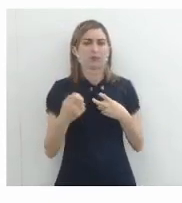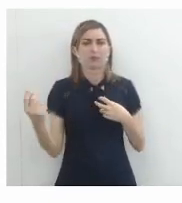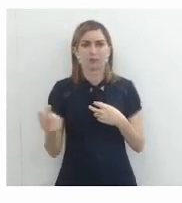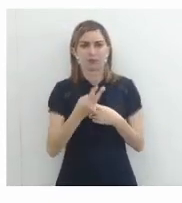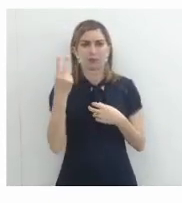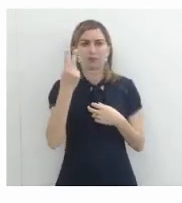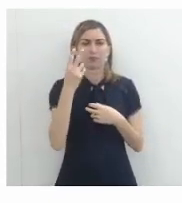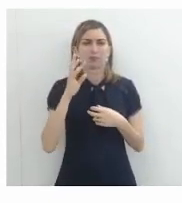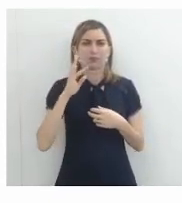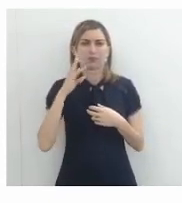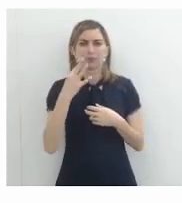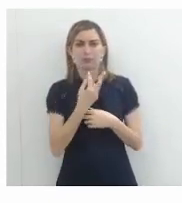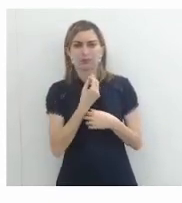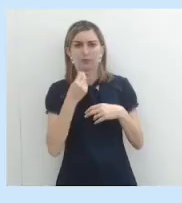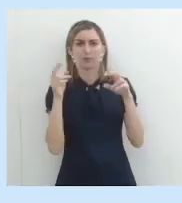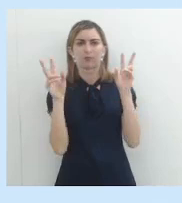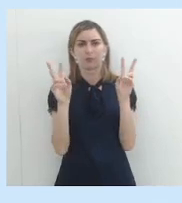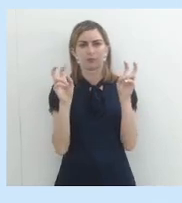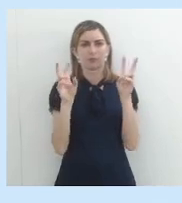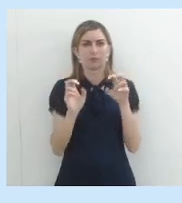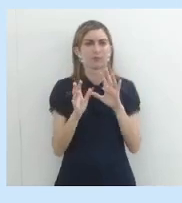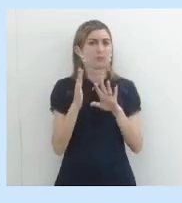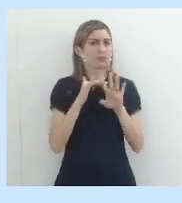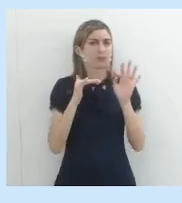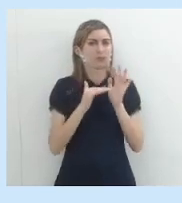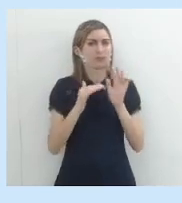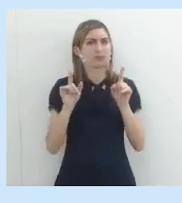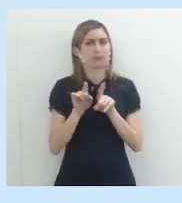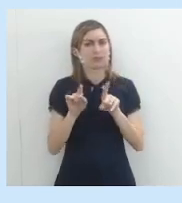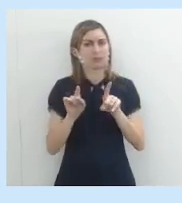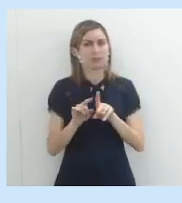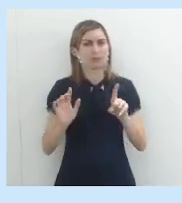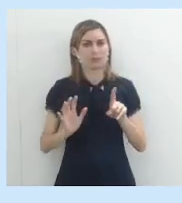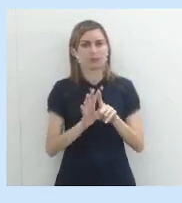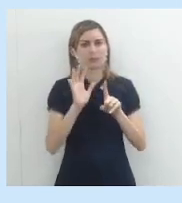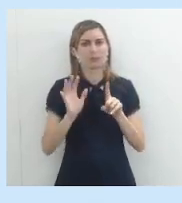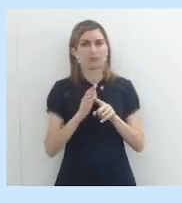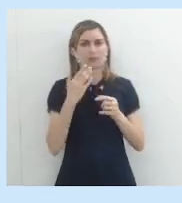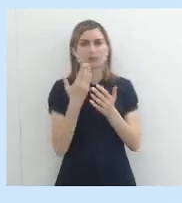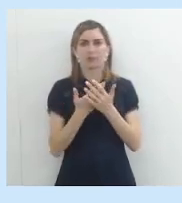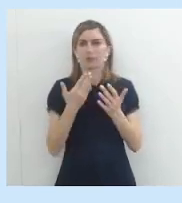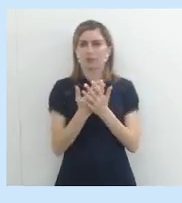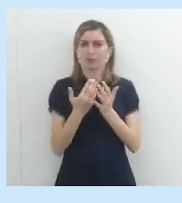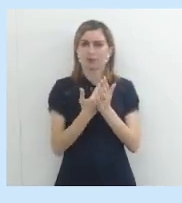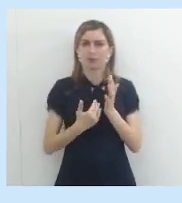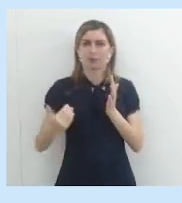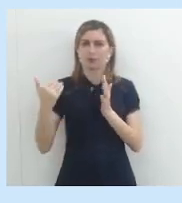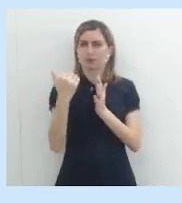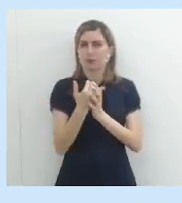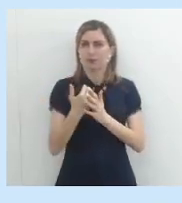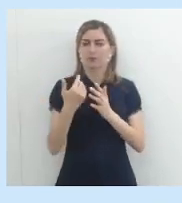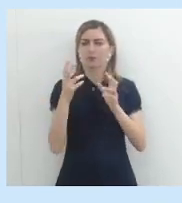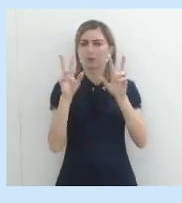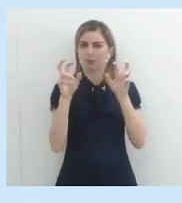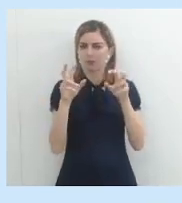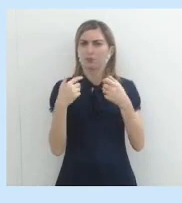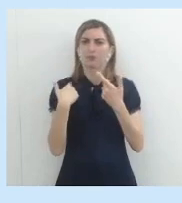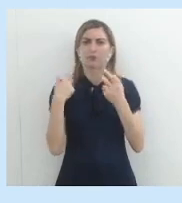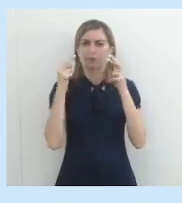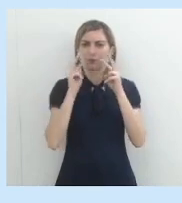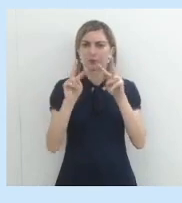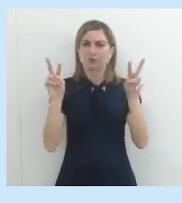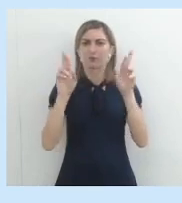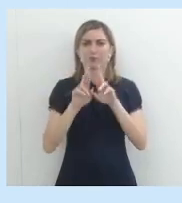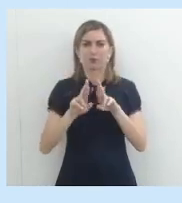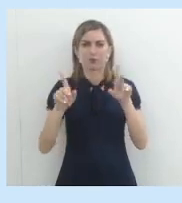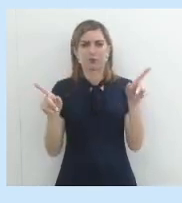e conhecimento sobre o assunto. Então, tudo isso também vai influenciar, né? Quem estuda mais, sobre determinado assunto vai ter um olhar diferente.